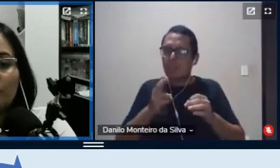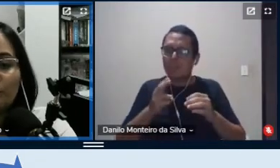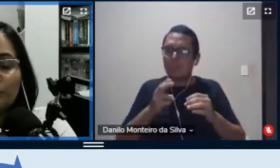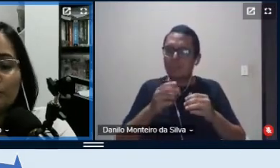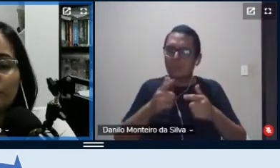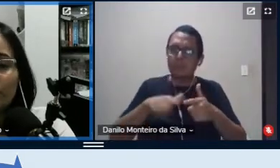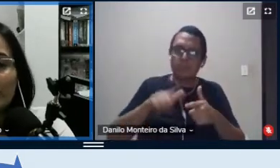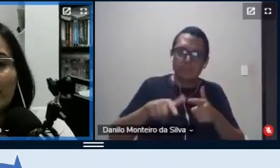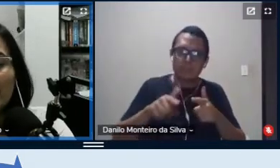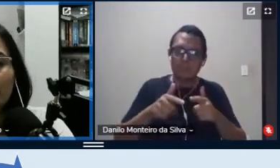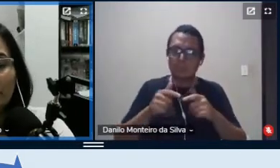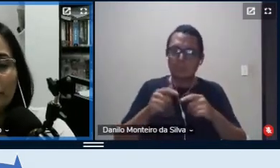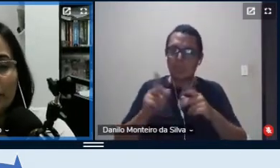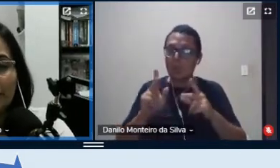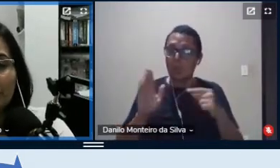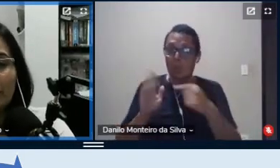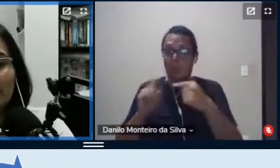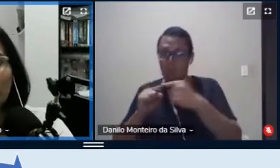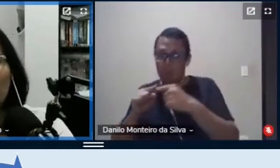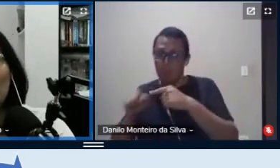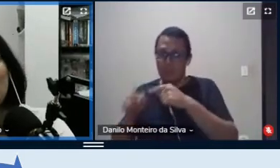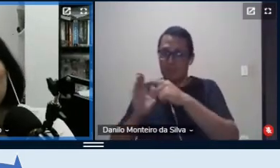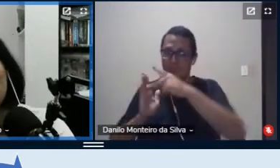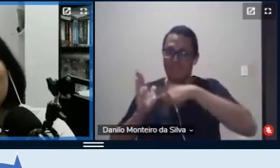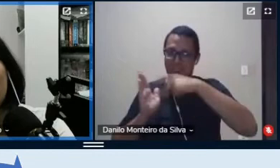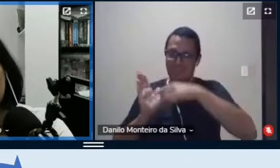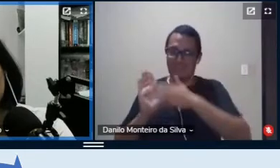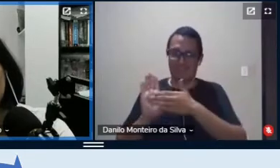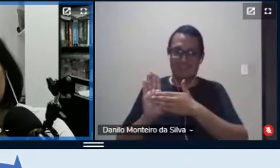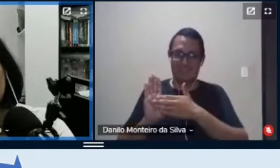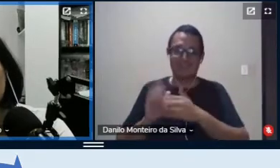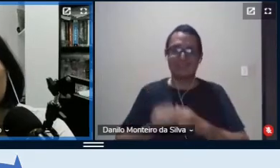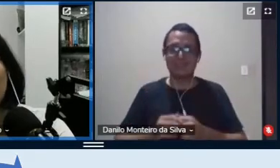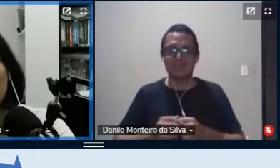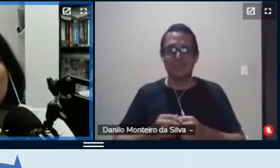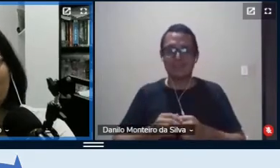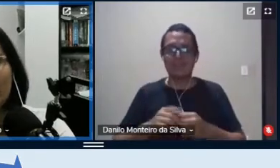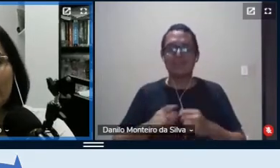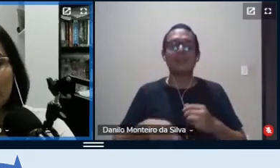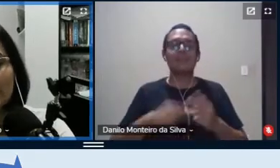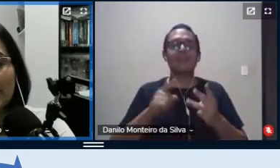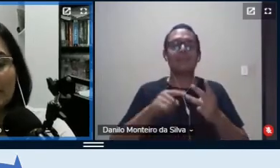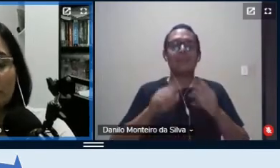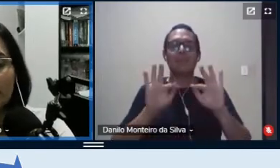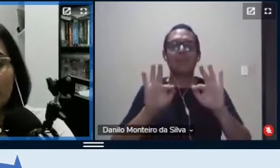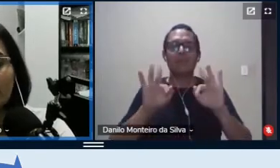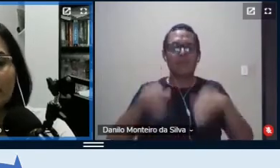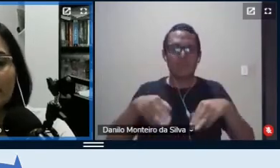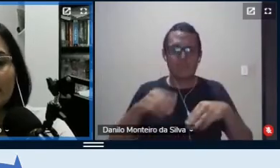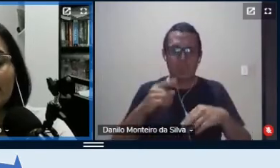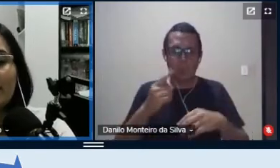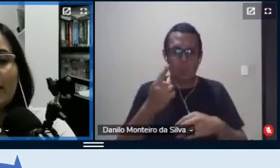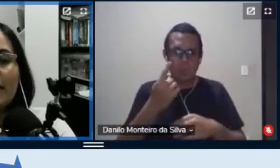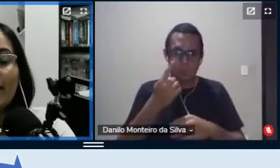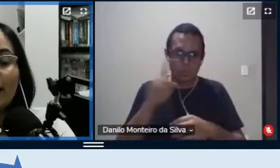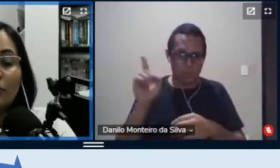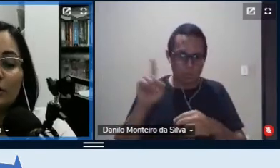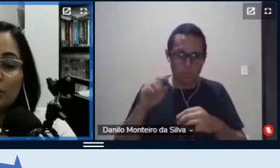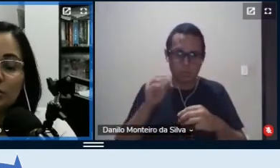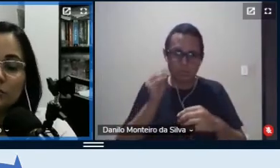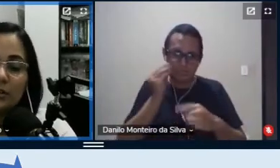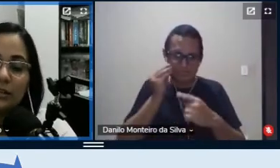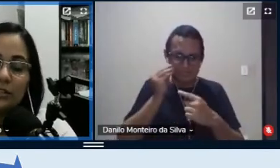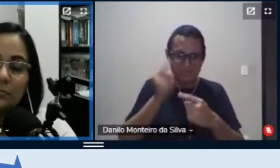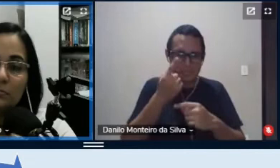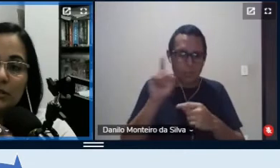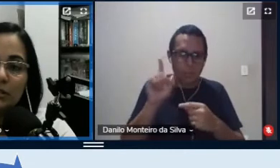projeto. E por fim, uma das últimas aplicações que a gente pode ter do ensaio, tá? É quando